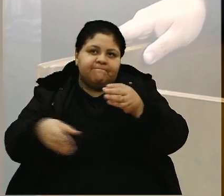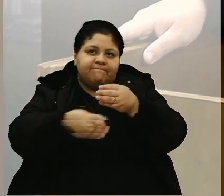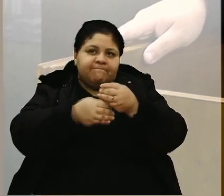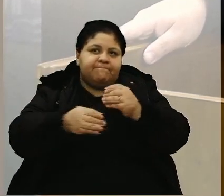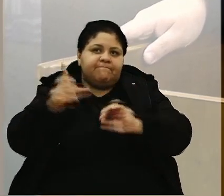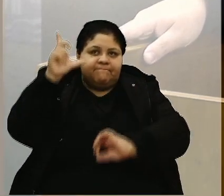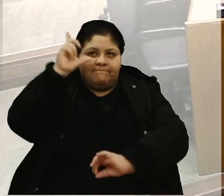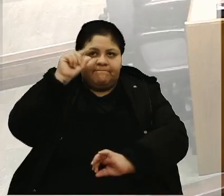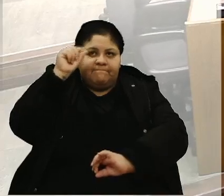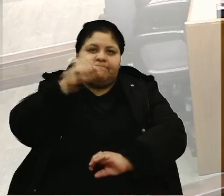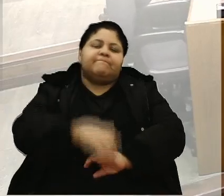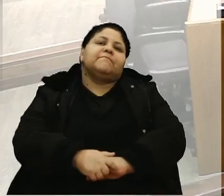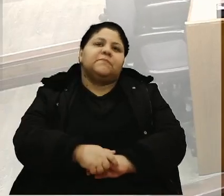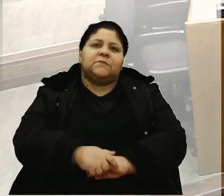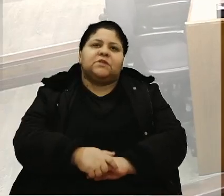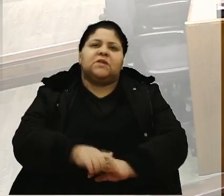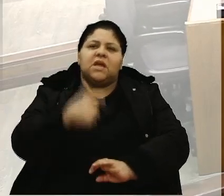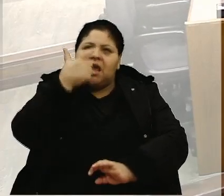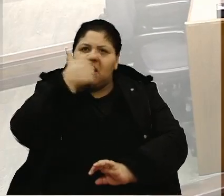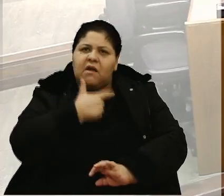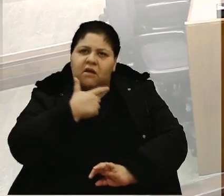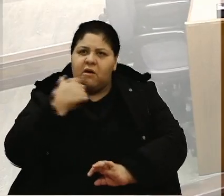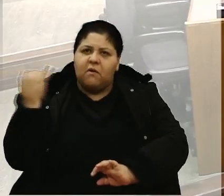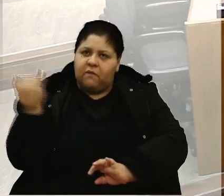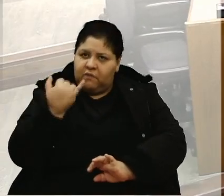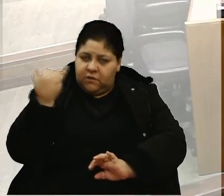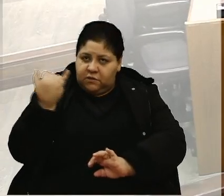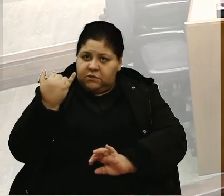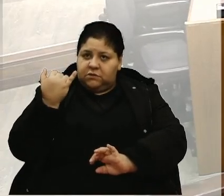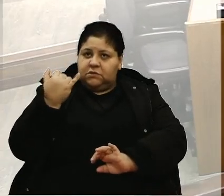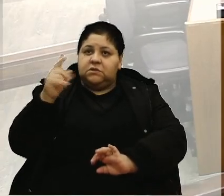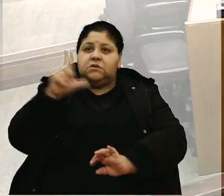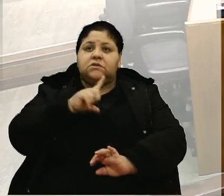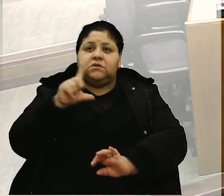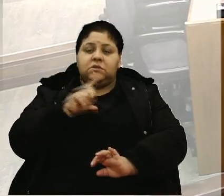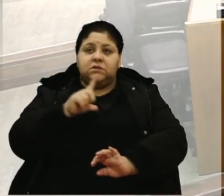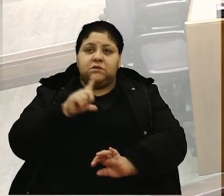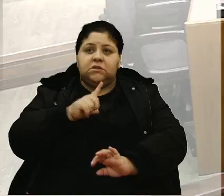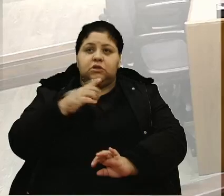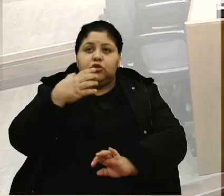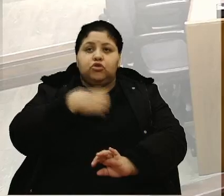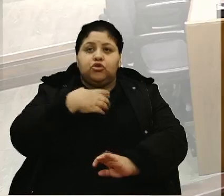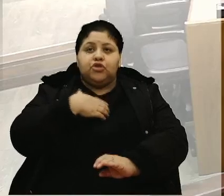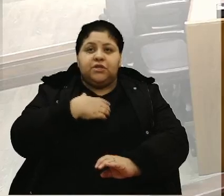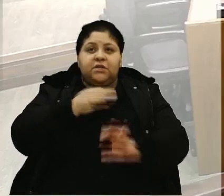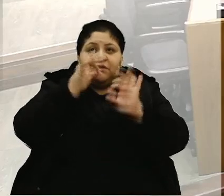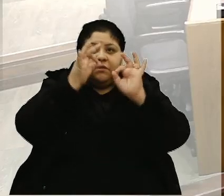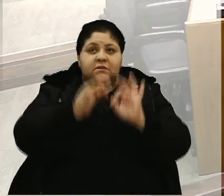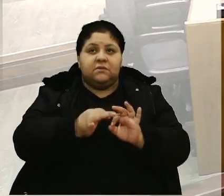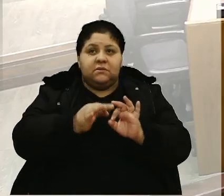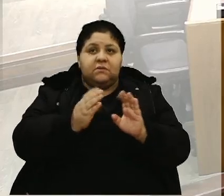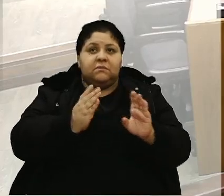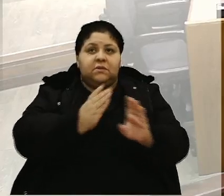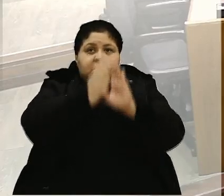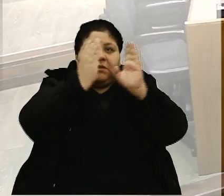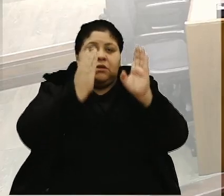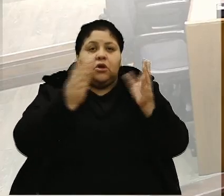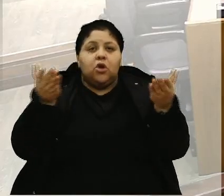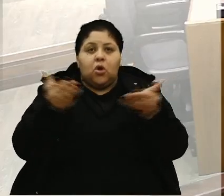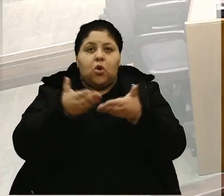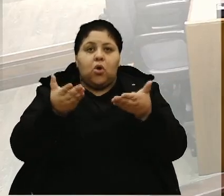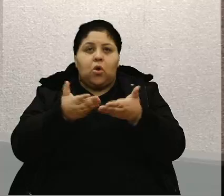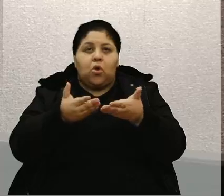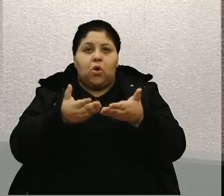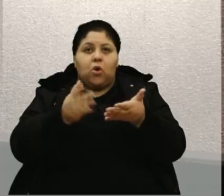Scalco. Obrigado, vereador Daniel. Eu acho que é importante, tá? E existem os meios legais para se descobrir quem é. Hoje em dia a tecnologia